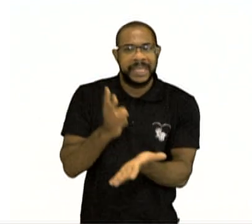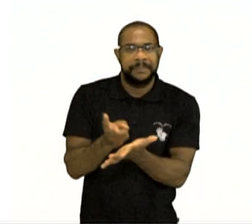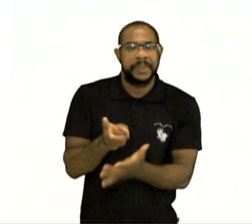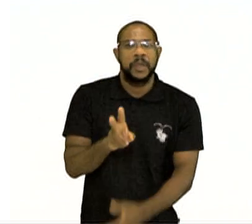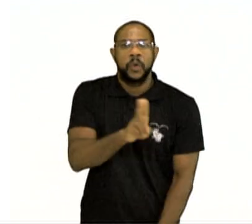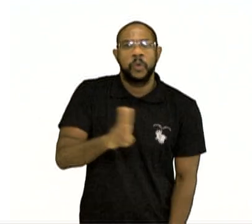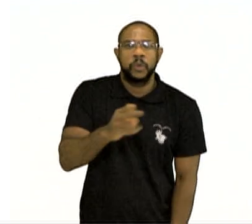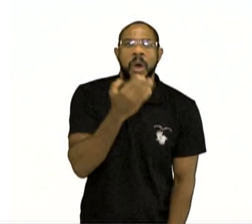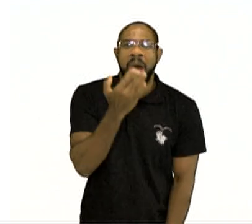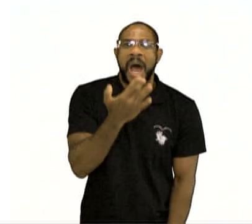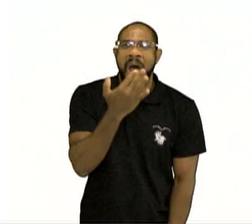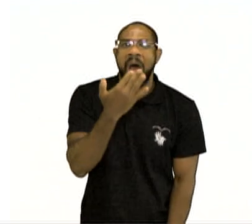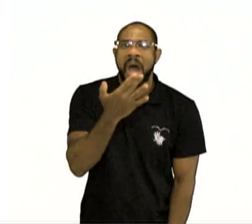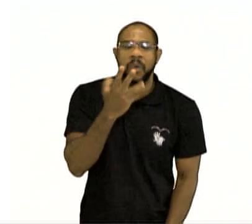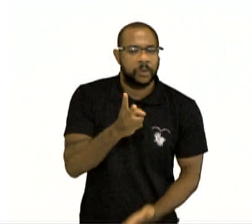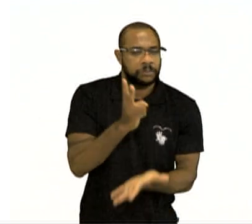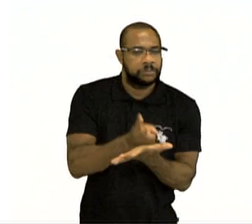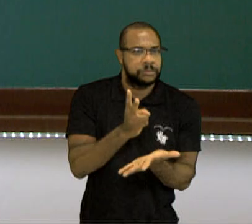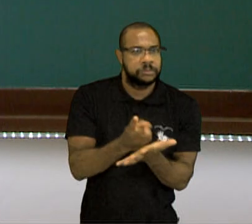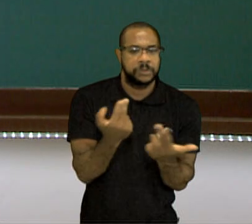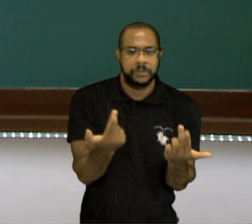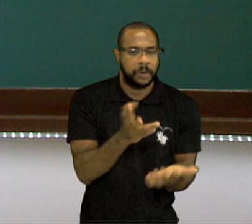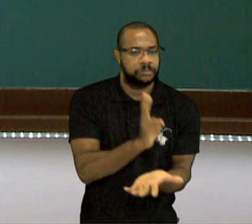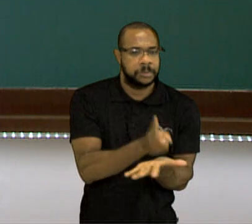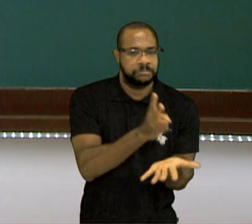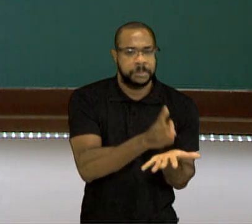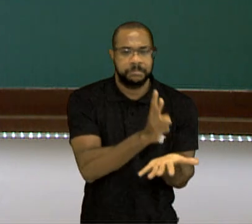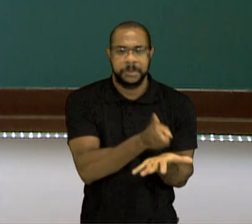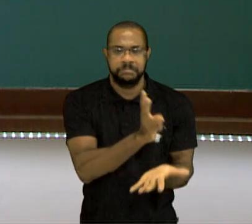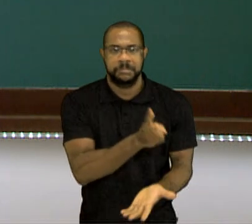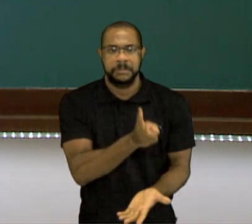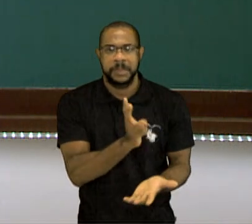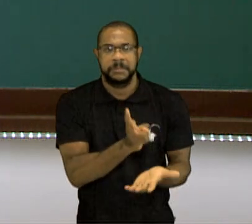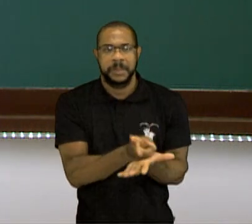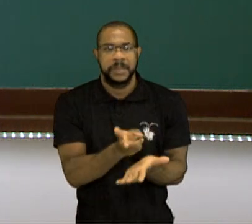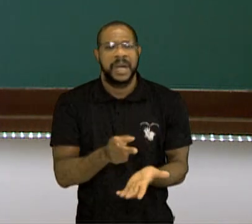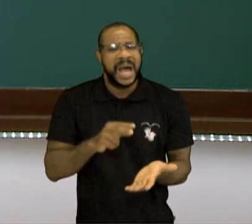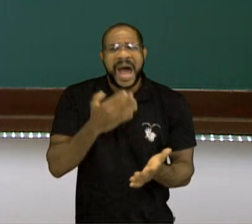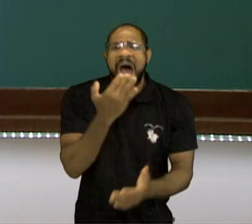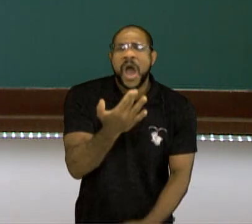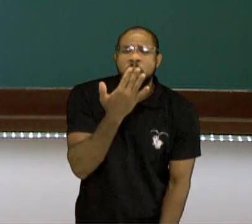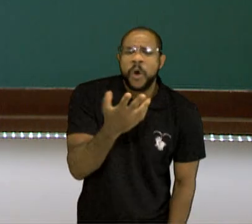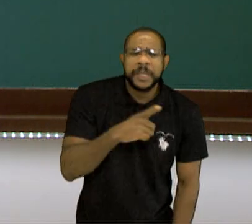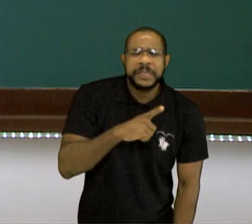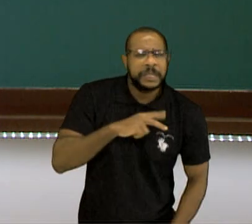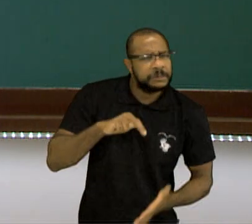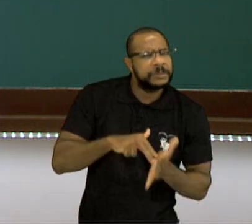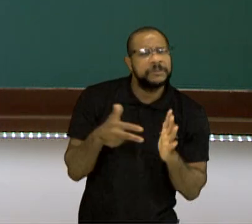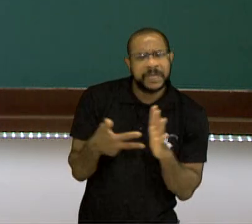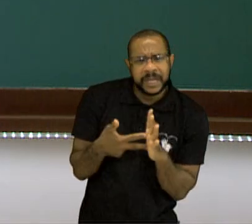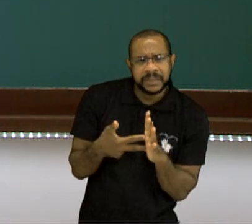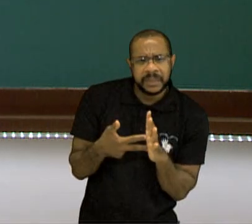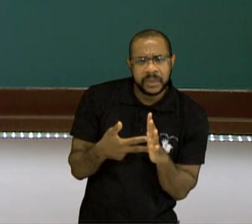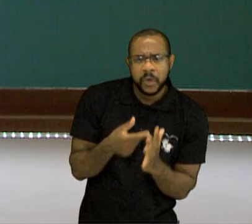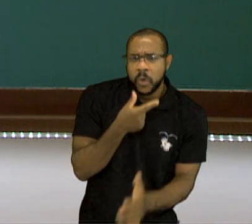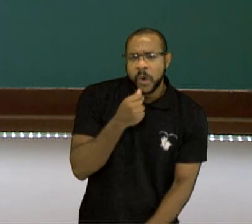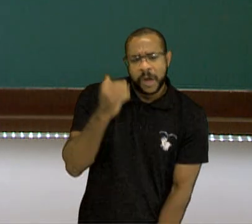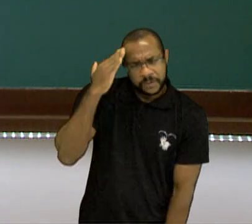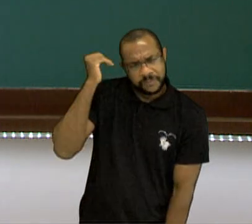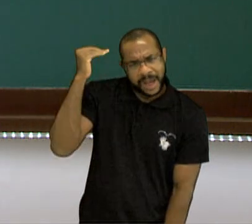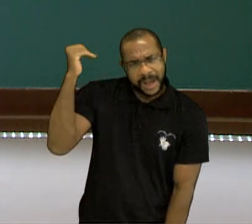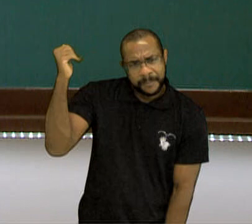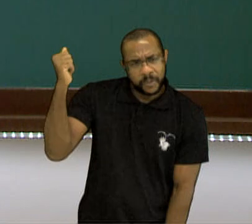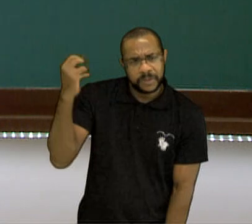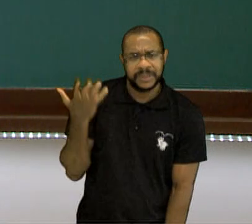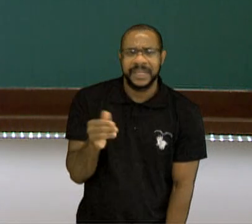acha? Será que essas cores têm significado? Você acha que o artista, quando